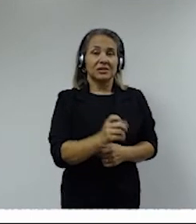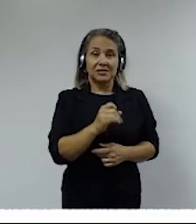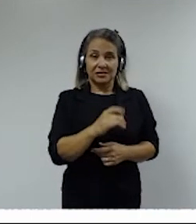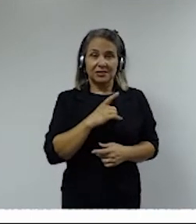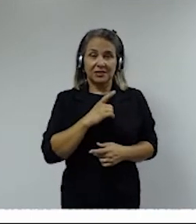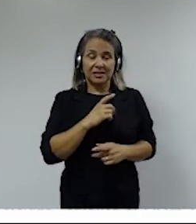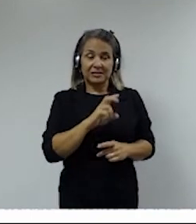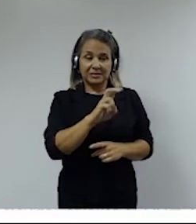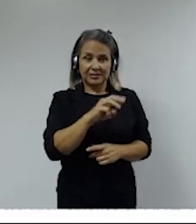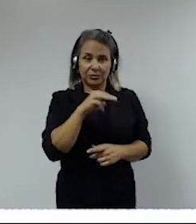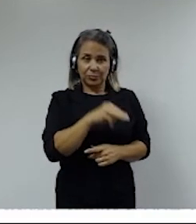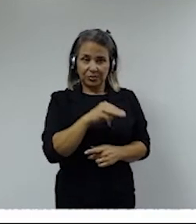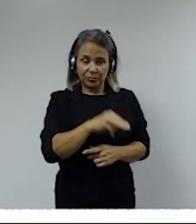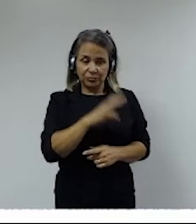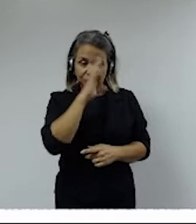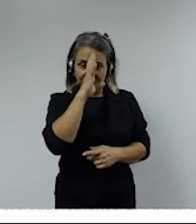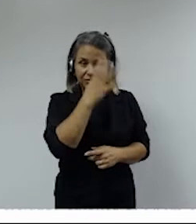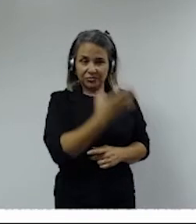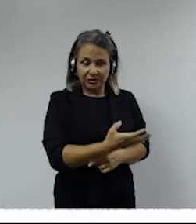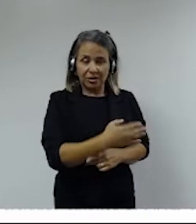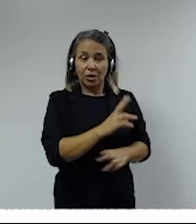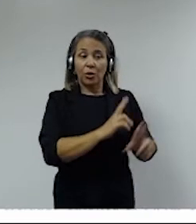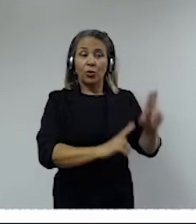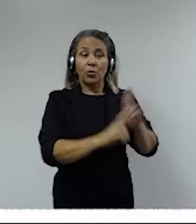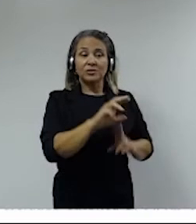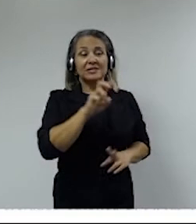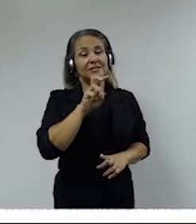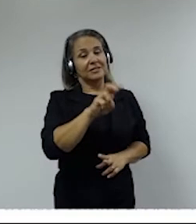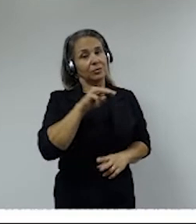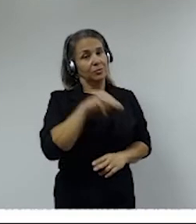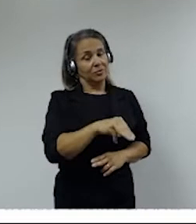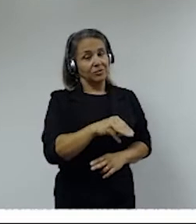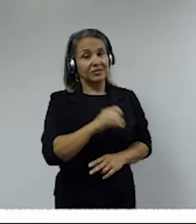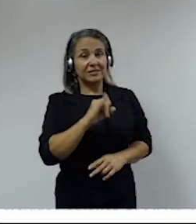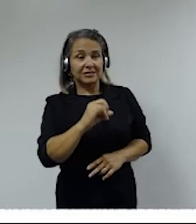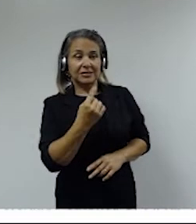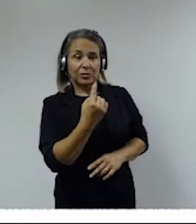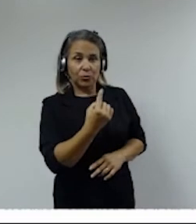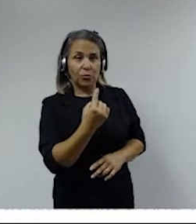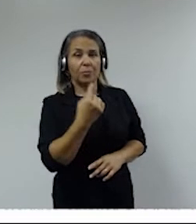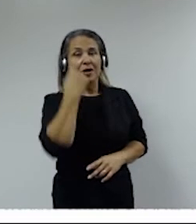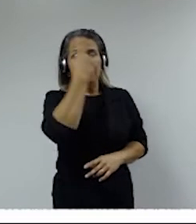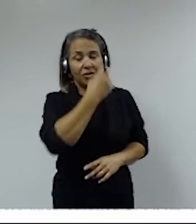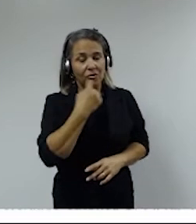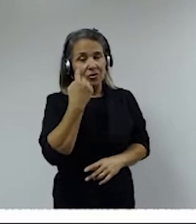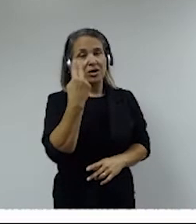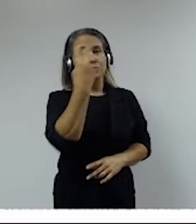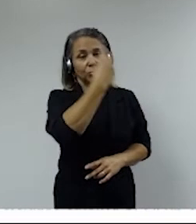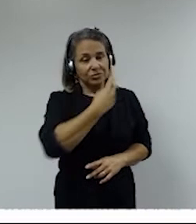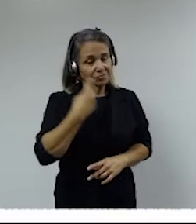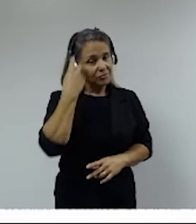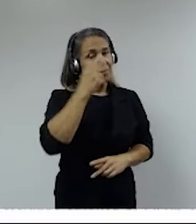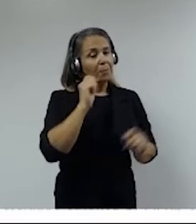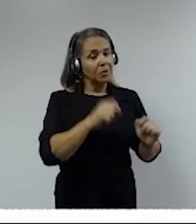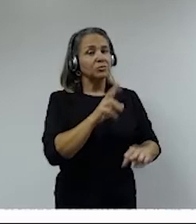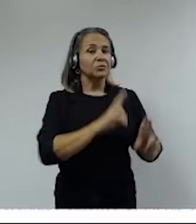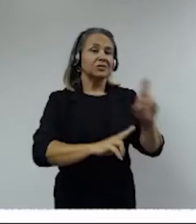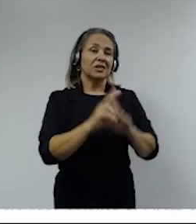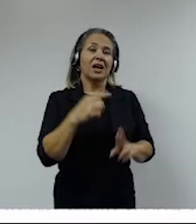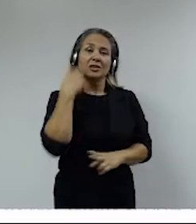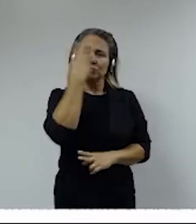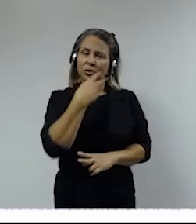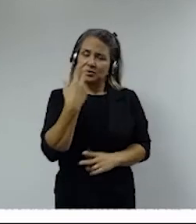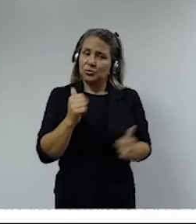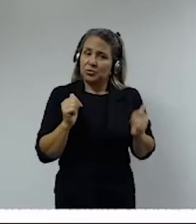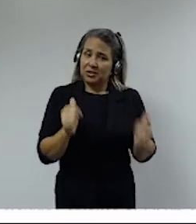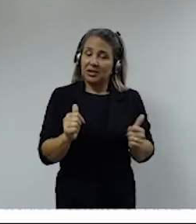tem 5 minutos para se decidir, usa-se de 5 minutos. Se tem 1 ou 2 horas, usa-se de 2 horas. Né? E esse